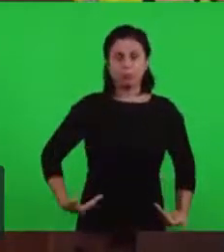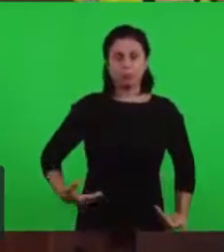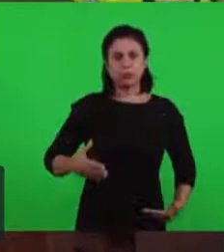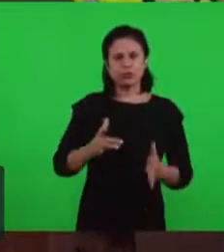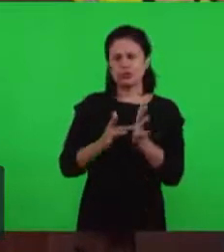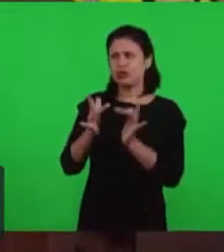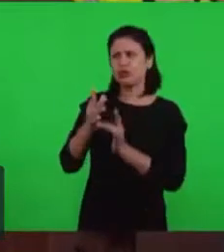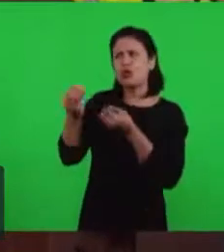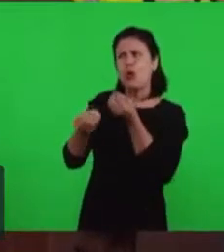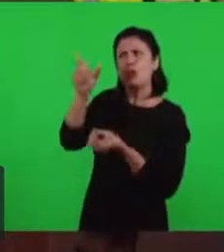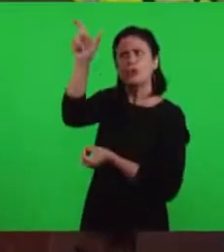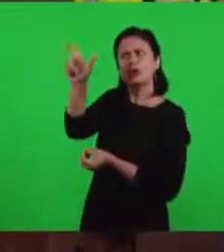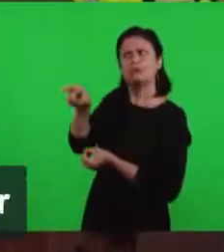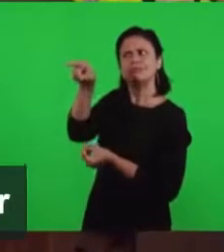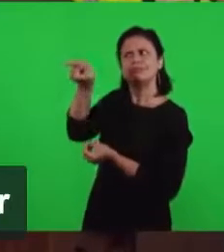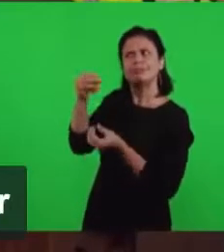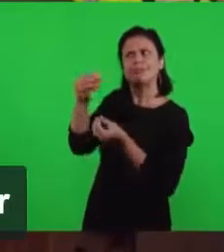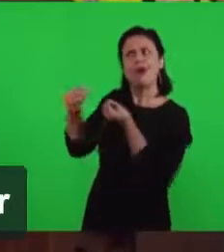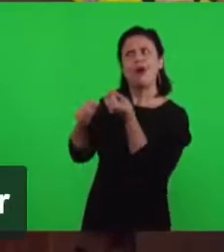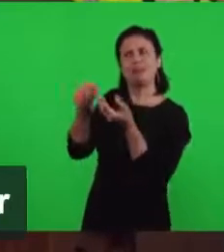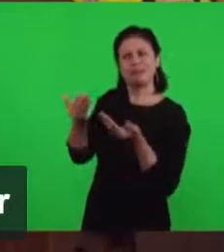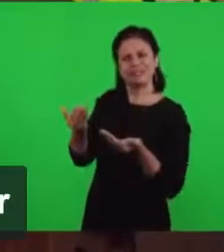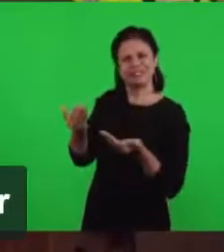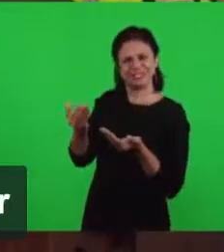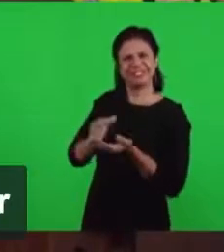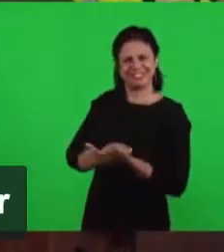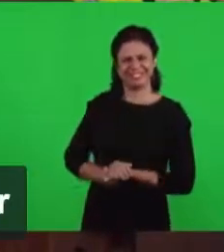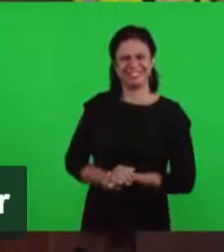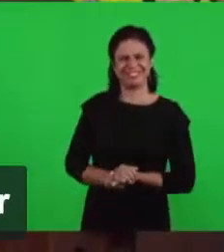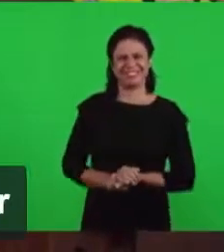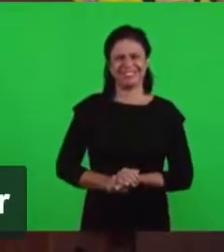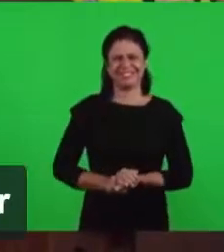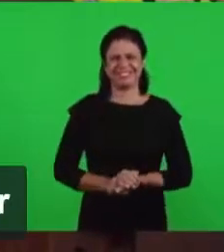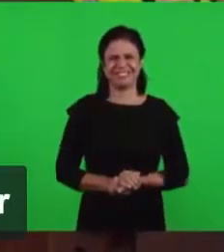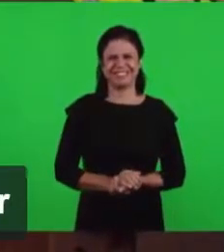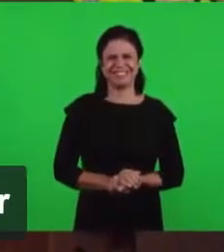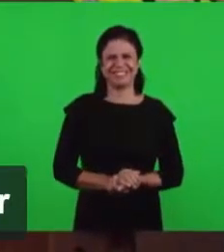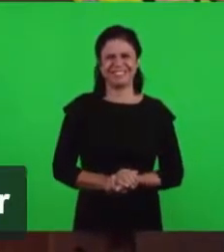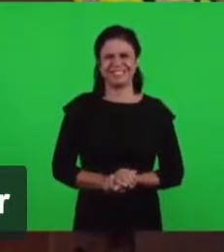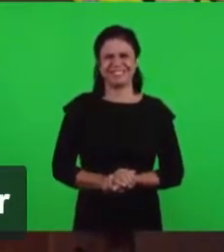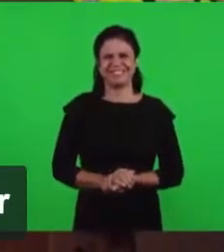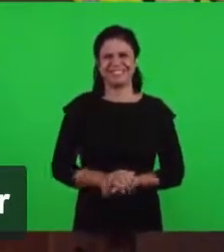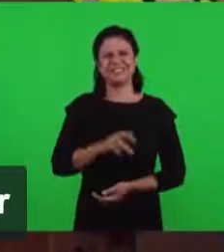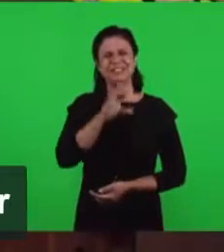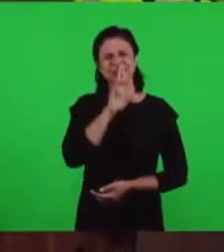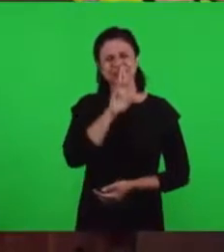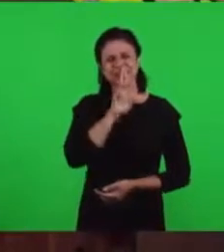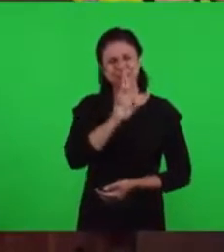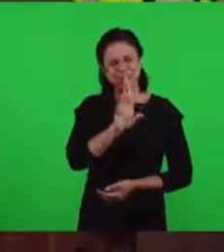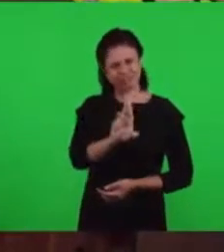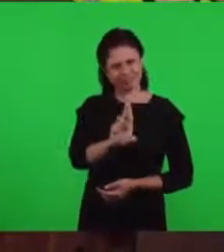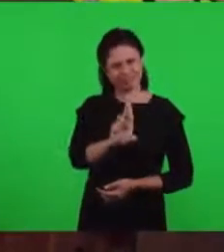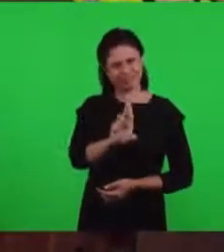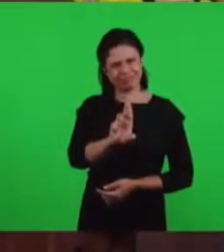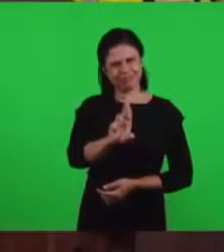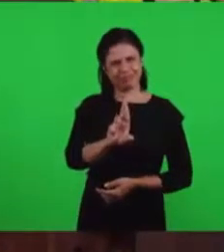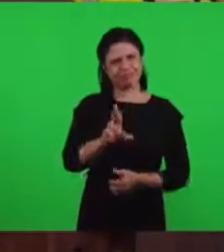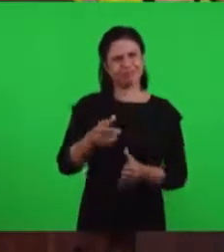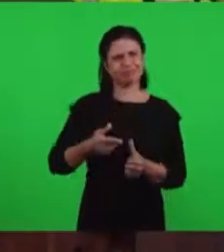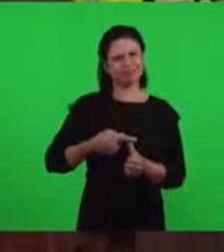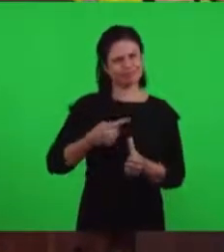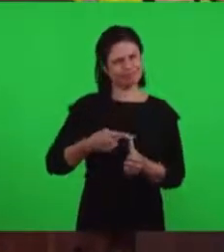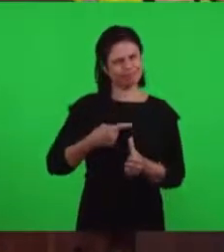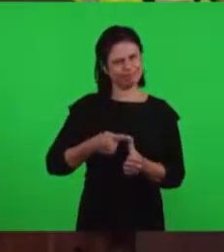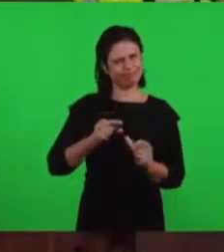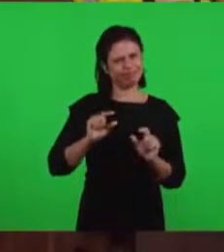corpo do senhor jesus na sua visão ali no apocalipse ea resposta primeiramente aquilo